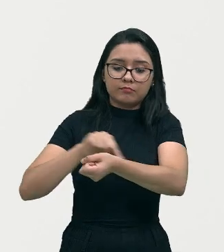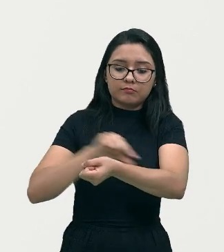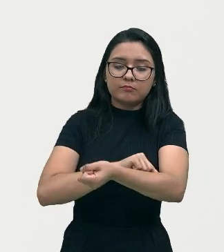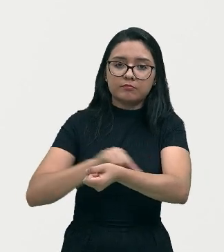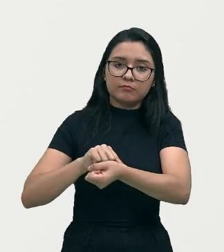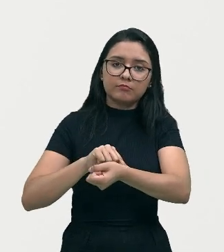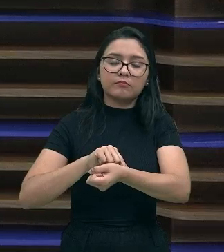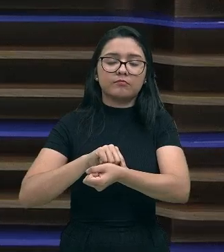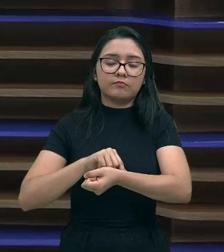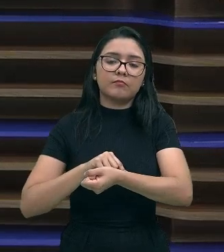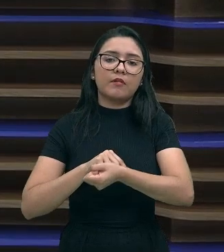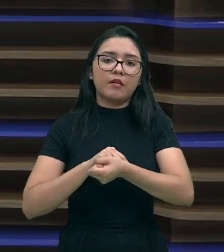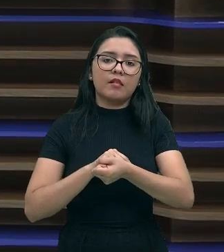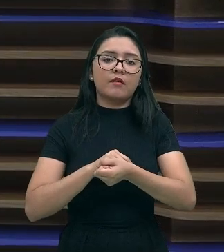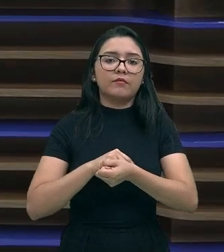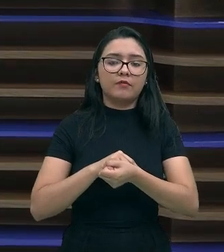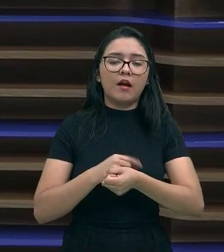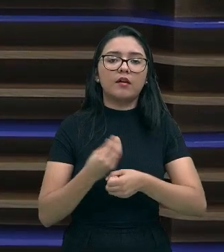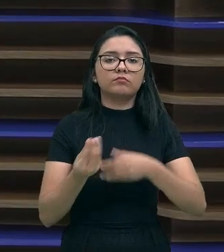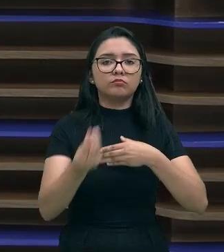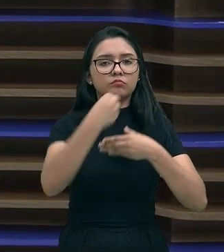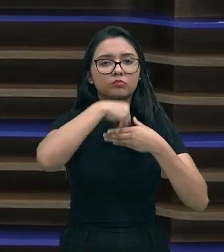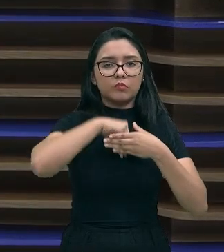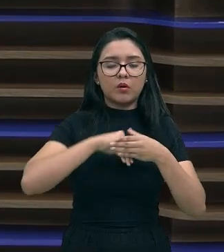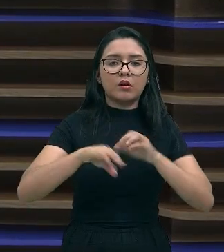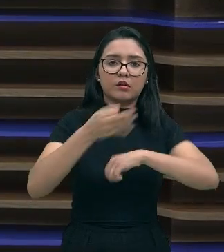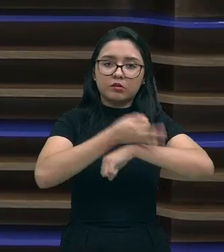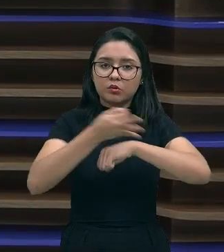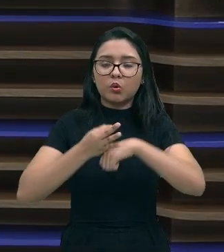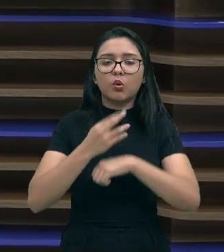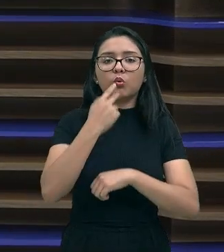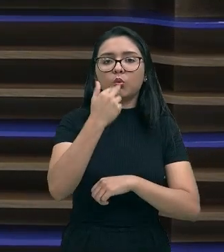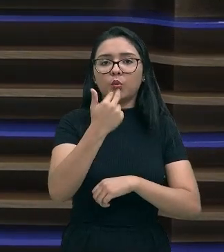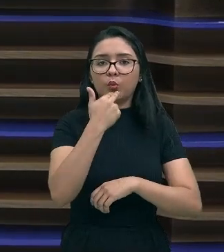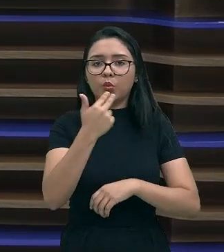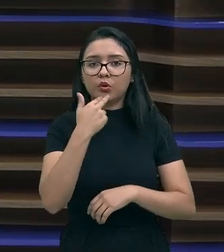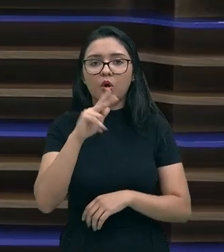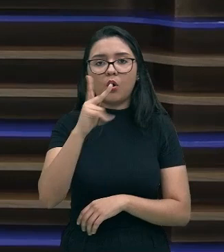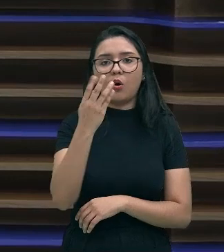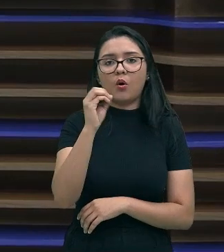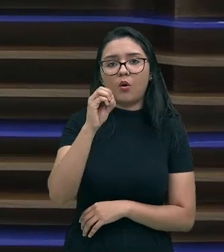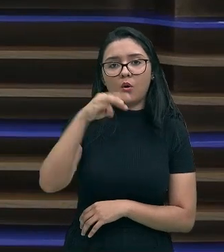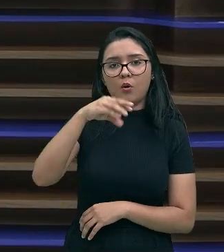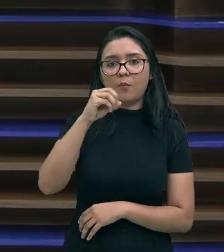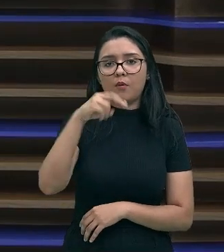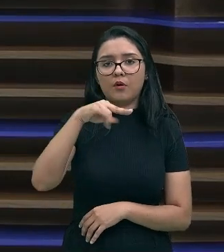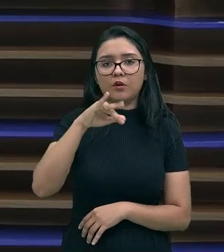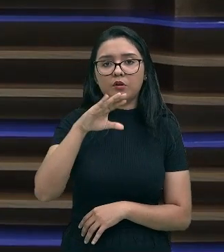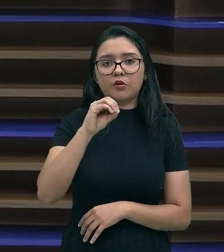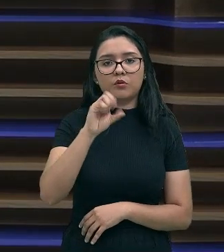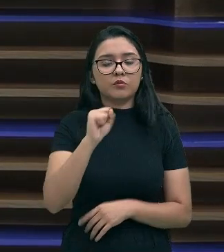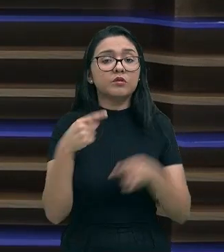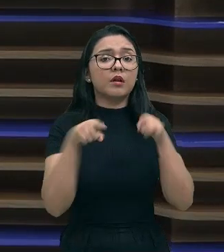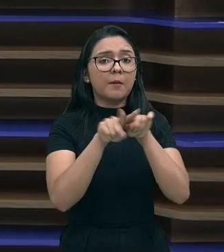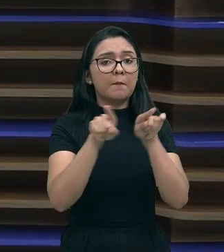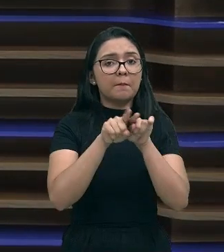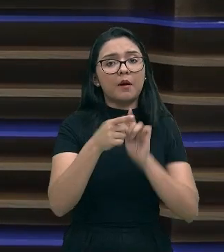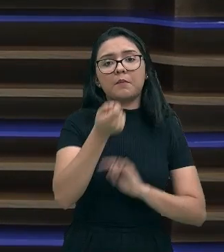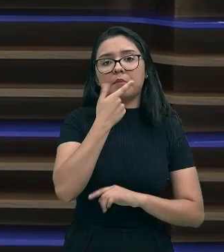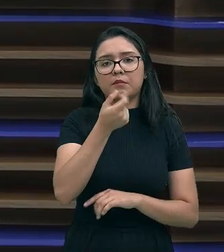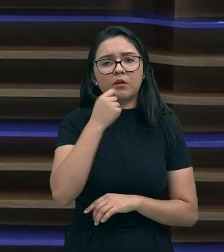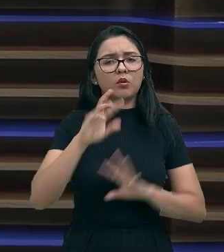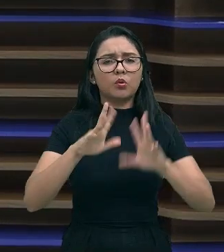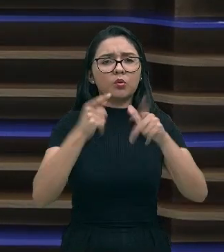enviar ali o oxigênio para as células, os nutrientes, hormônios, medicamentos, né? Então, tudo mais que você